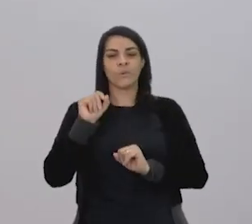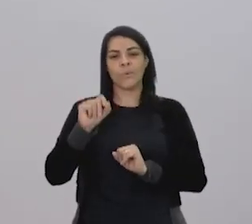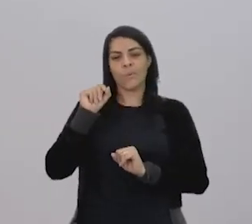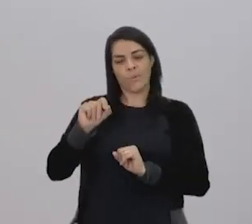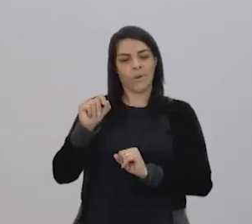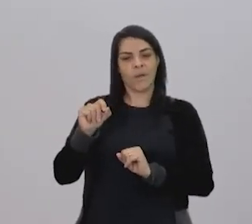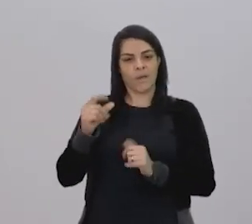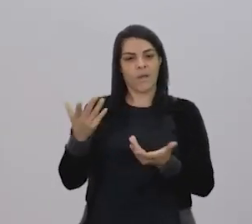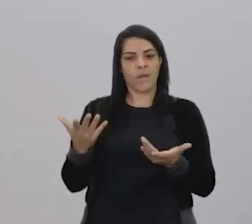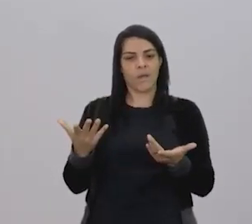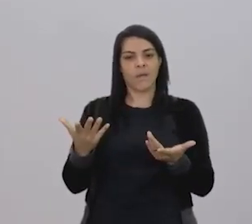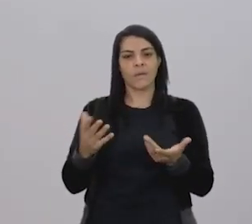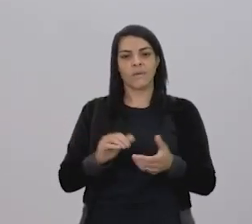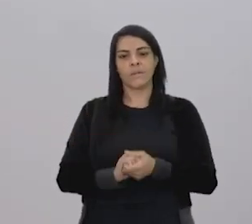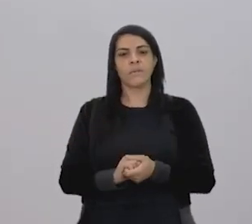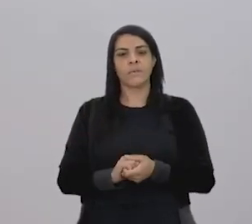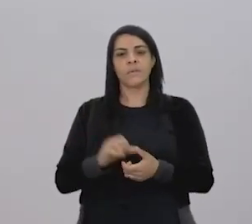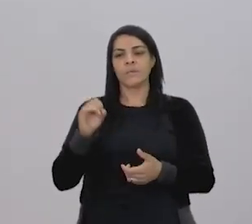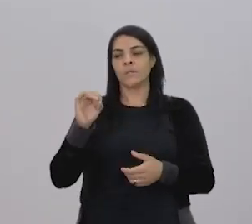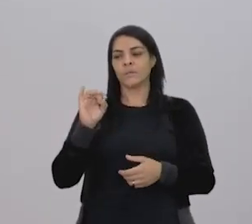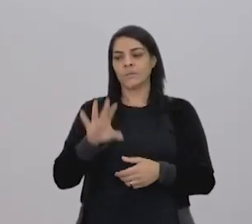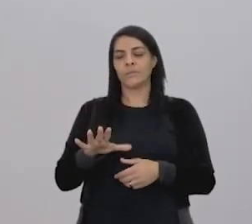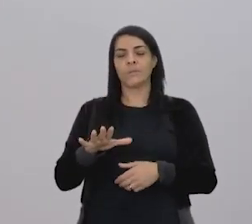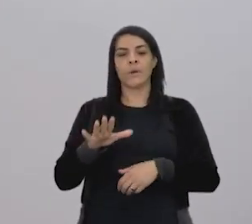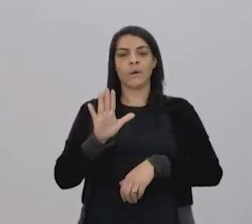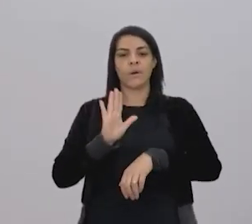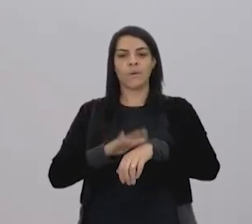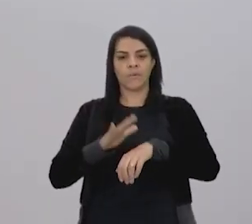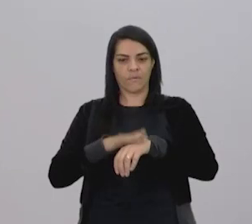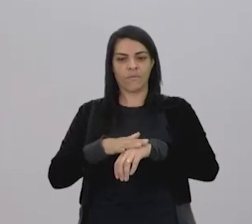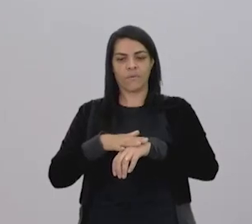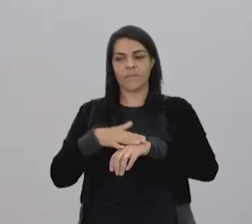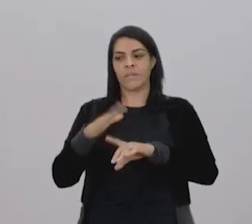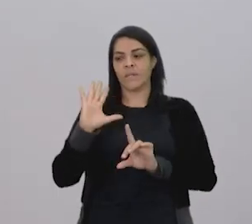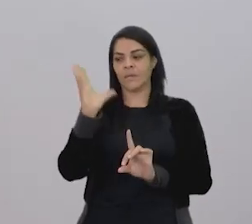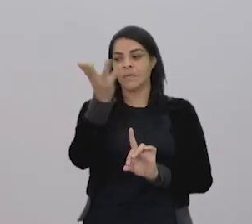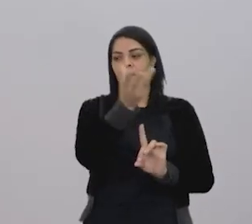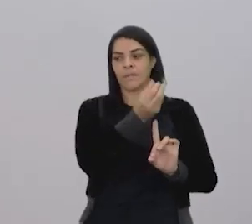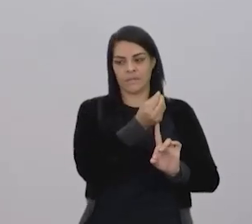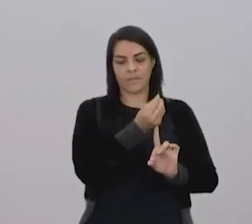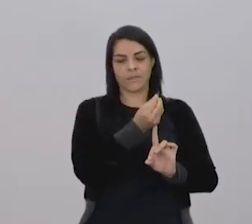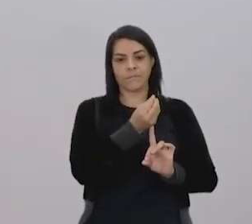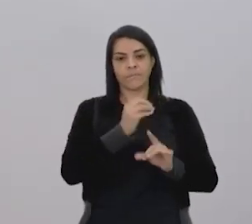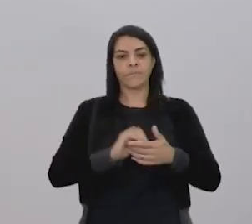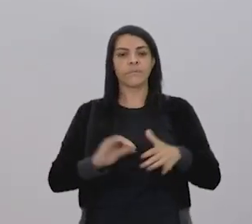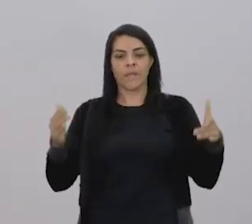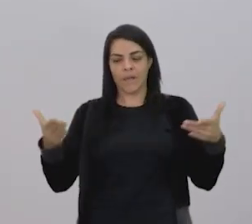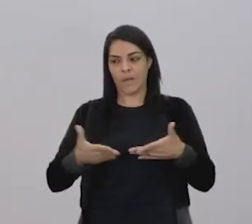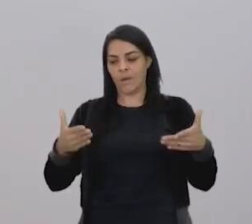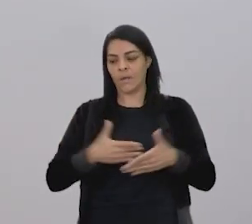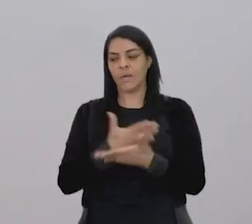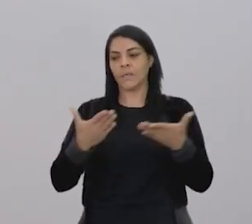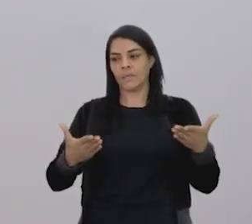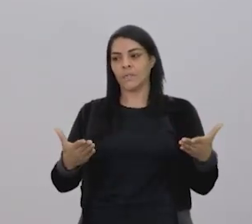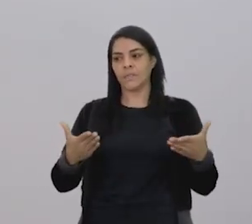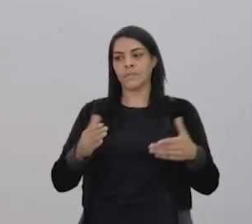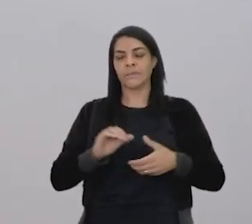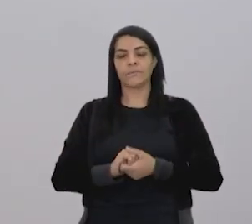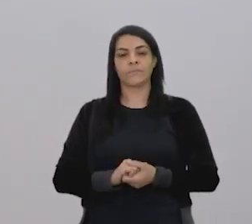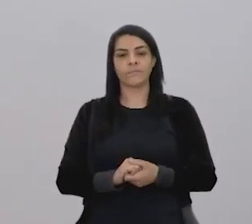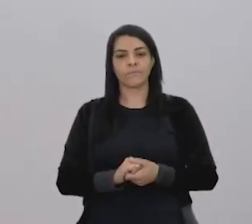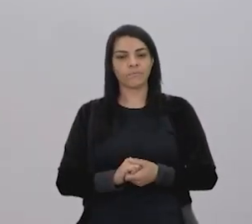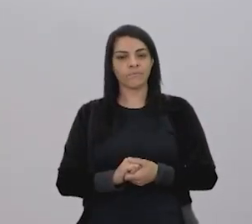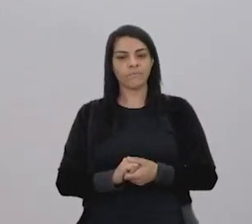só fazendo arte. Ah, uau, que beleza, não precisa ser pago. E agora a gente vai falar sobre o corpo